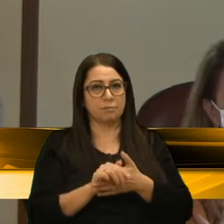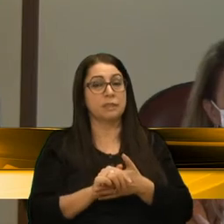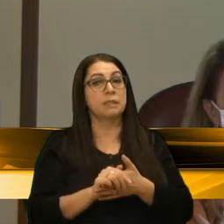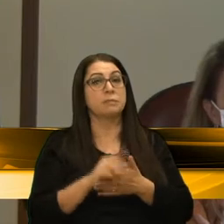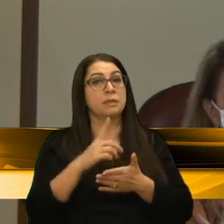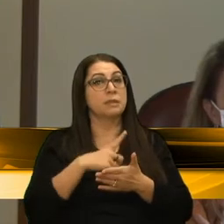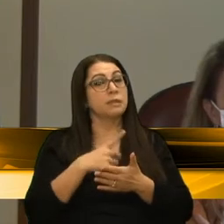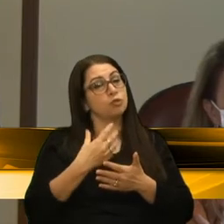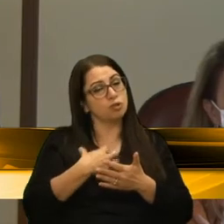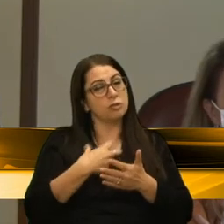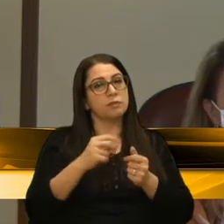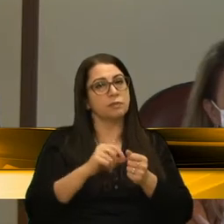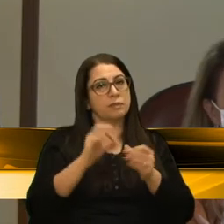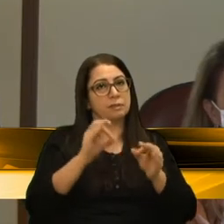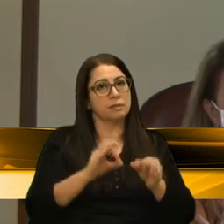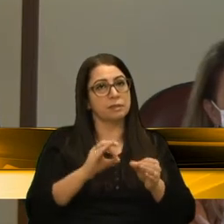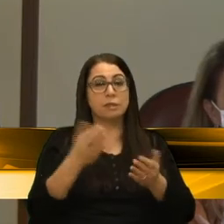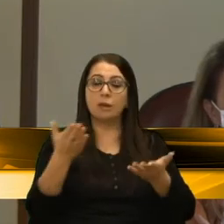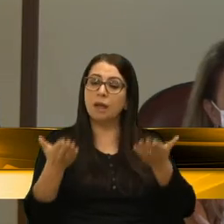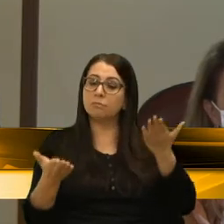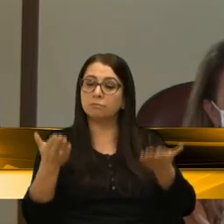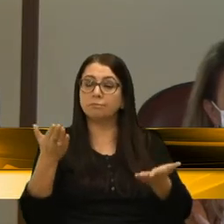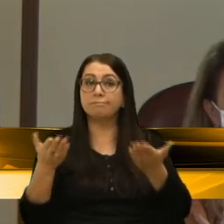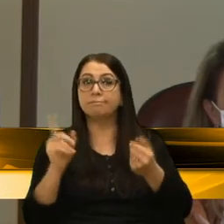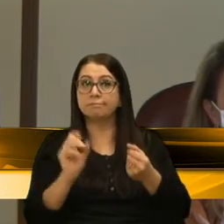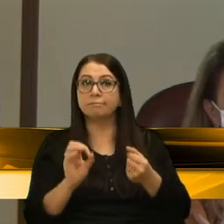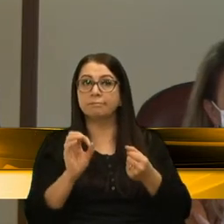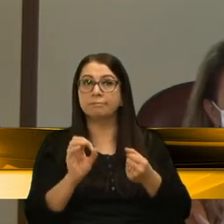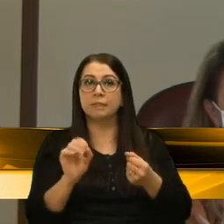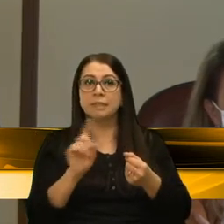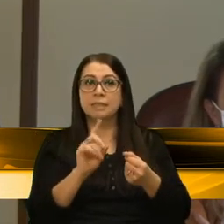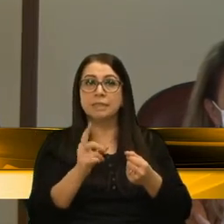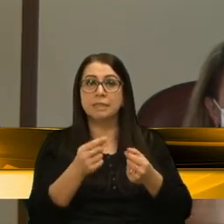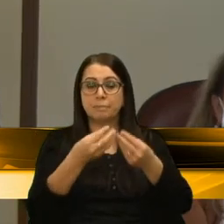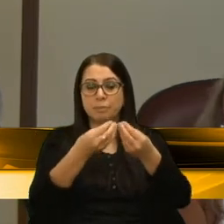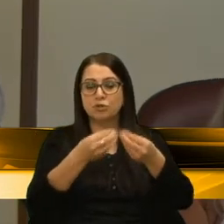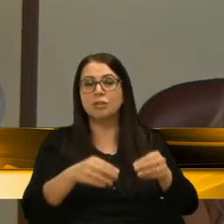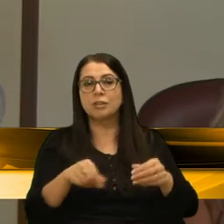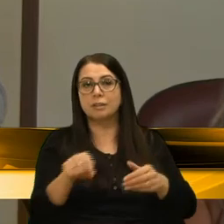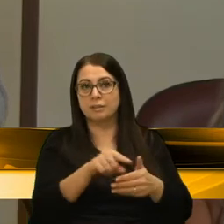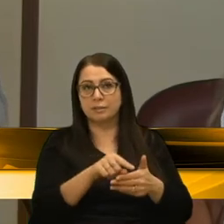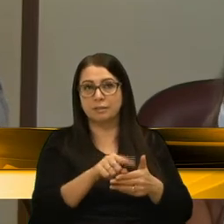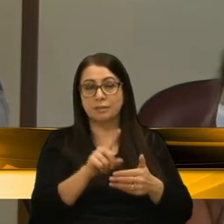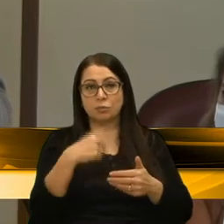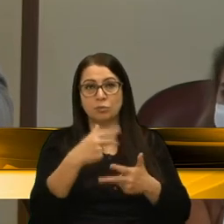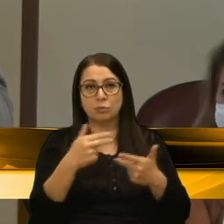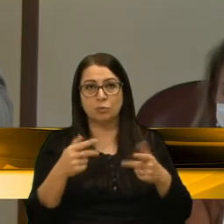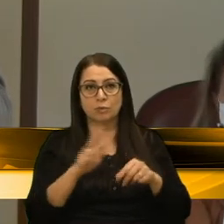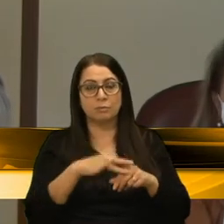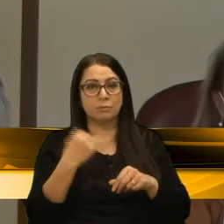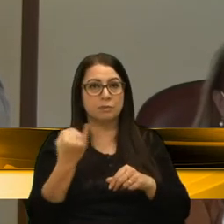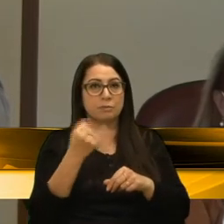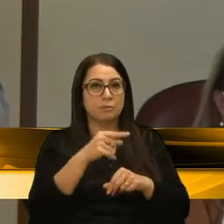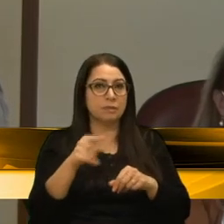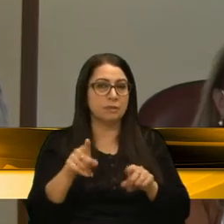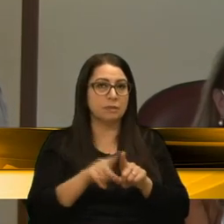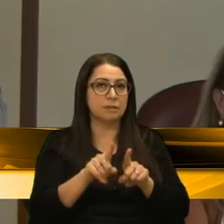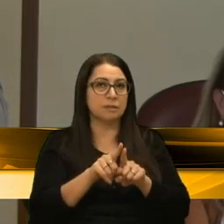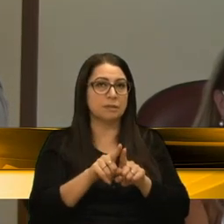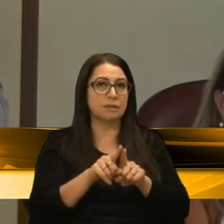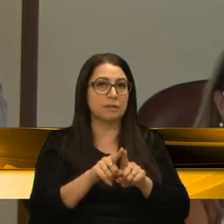tem maneira de fazer de forma equilibrada, sem agredir tanto. Tem uma outra coisa mais importante também, são